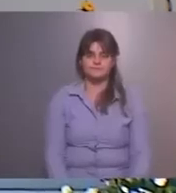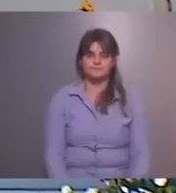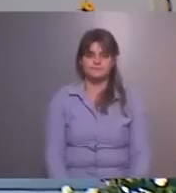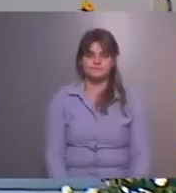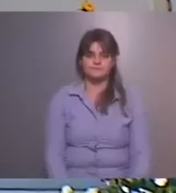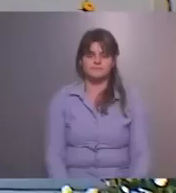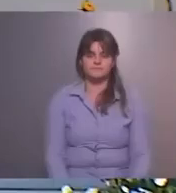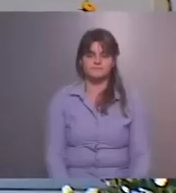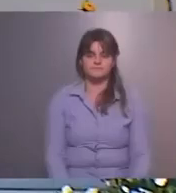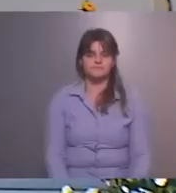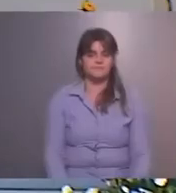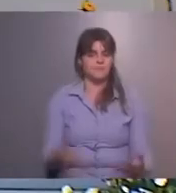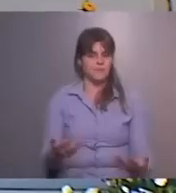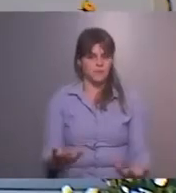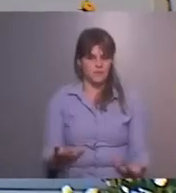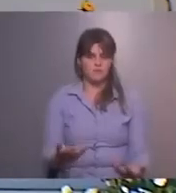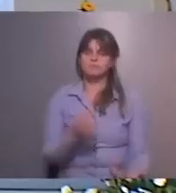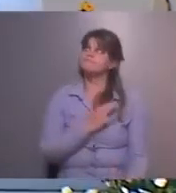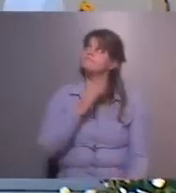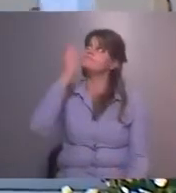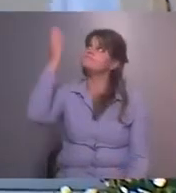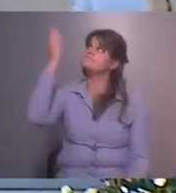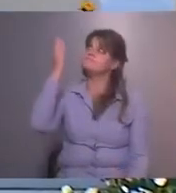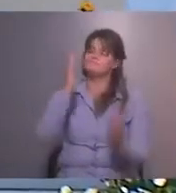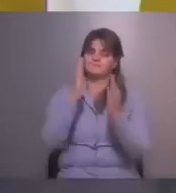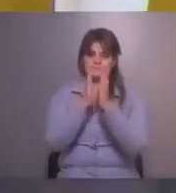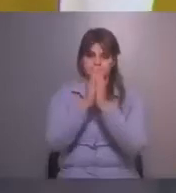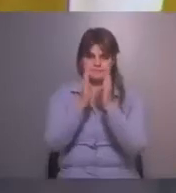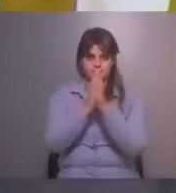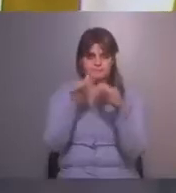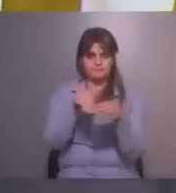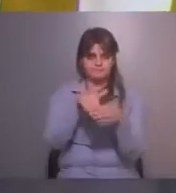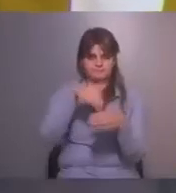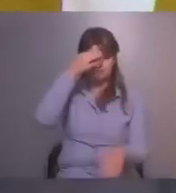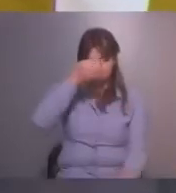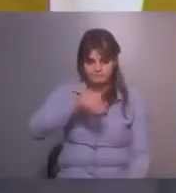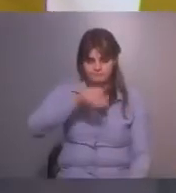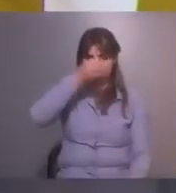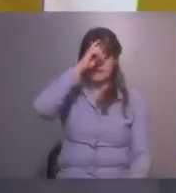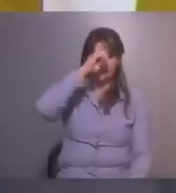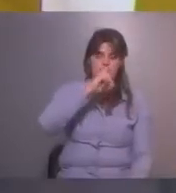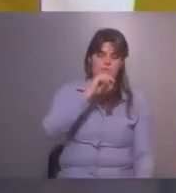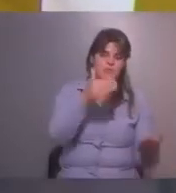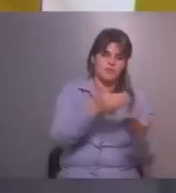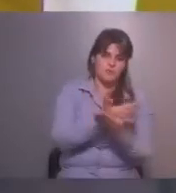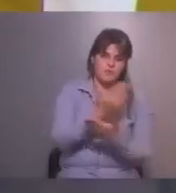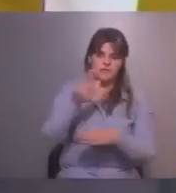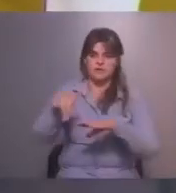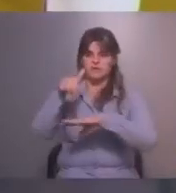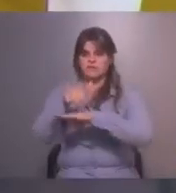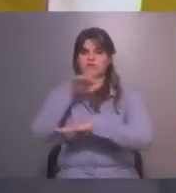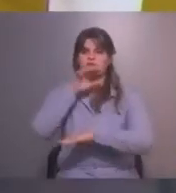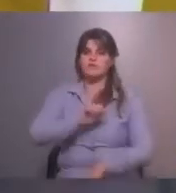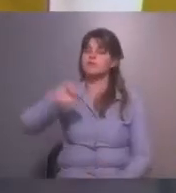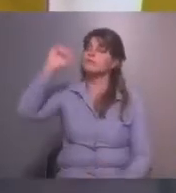Jesus. Celebrando agora, Senhor, o memorial da morte e ressurreição do vosso